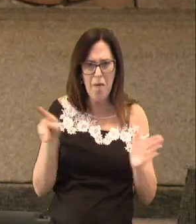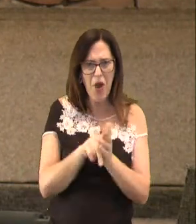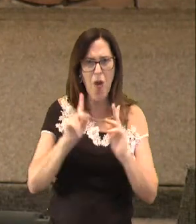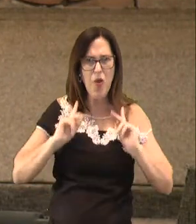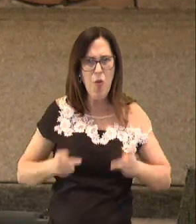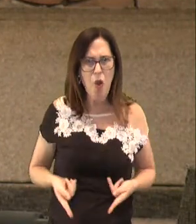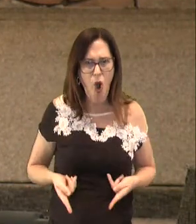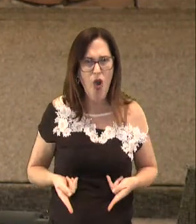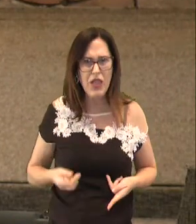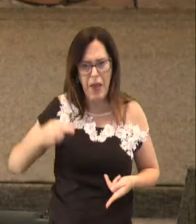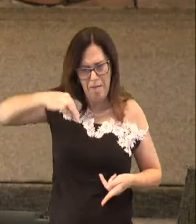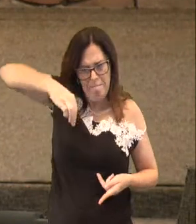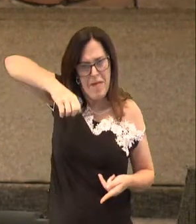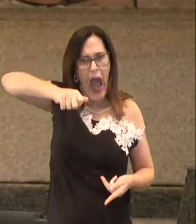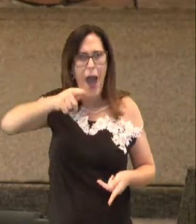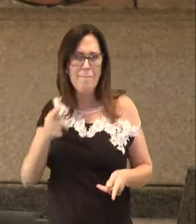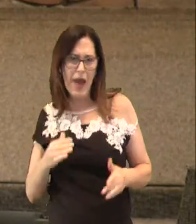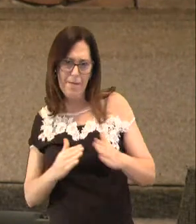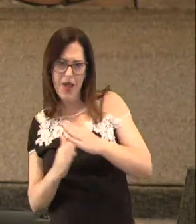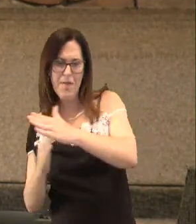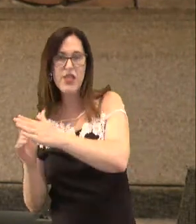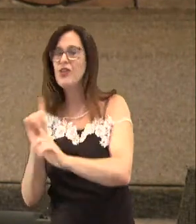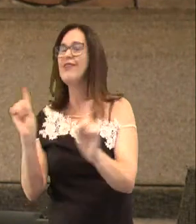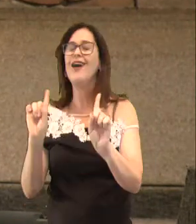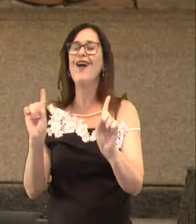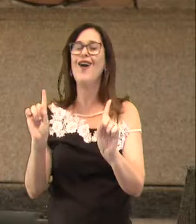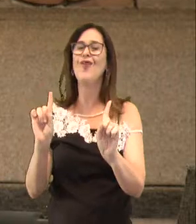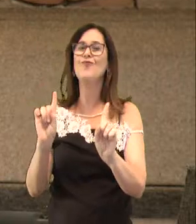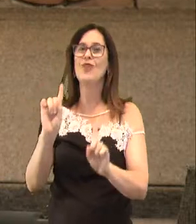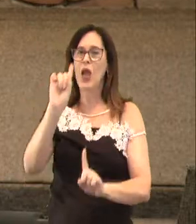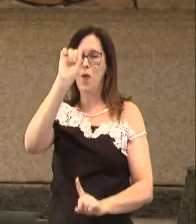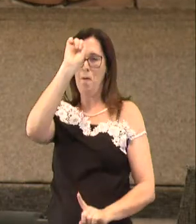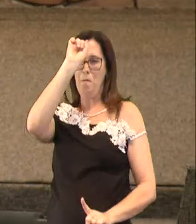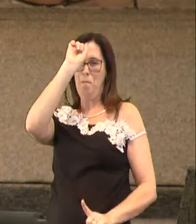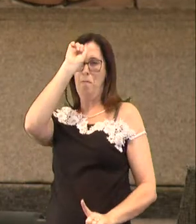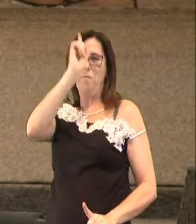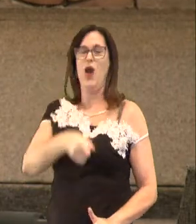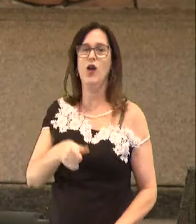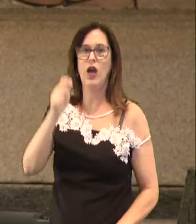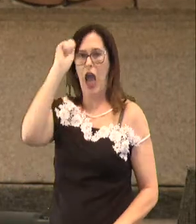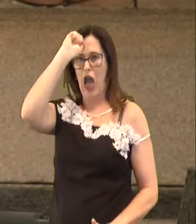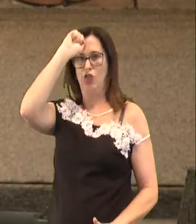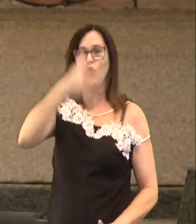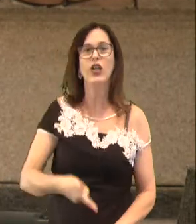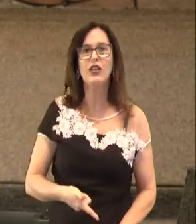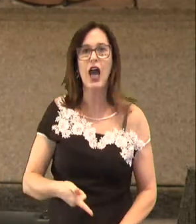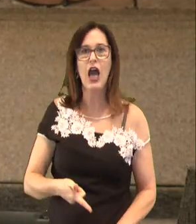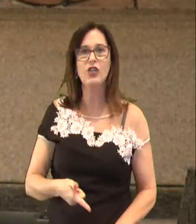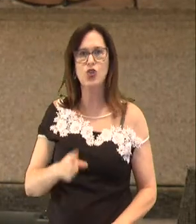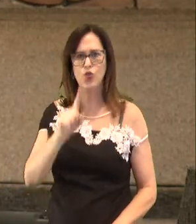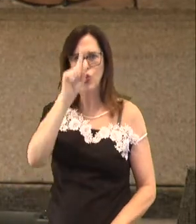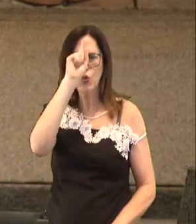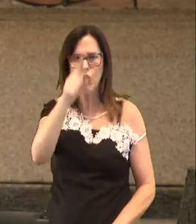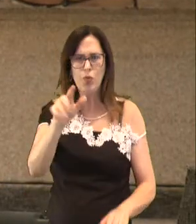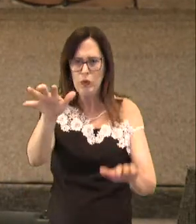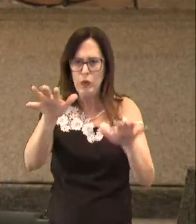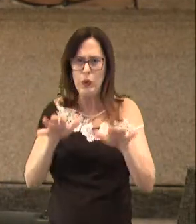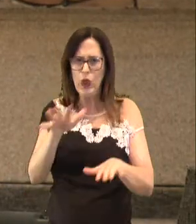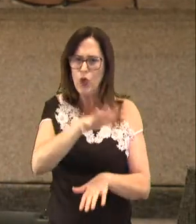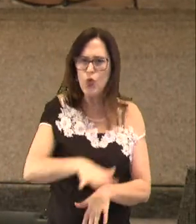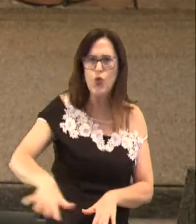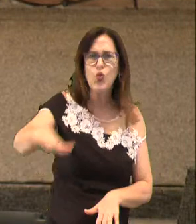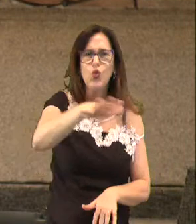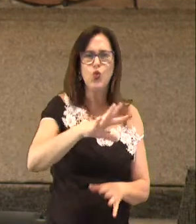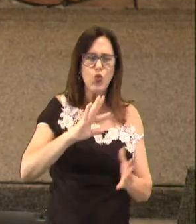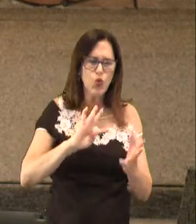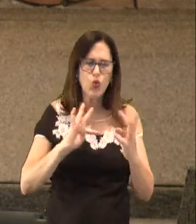com fronteiras. É a autoridade, o poder, é o domínio e o governo de Deus sobre tudo e